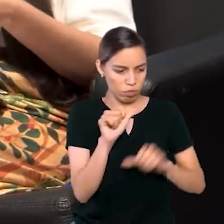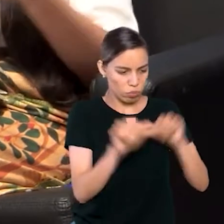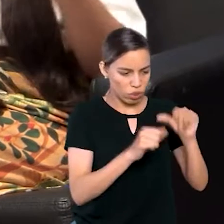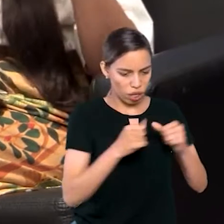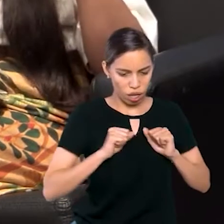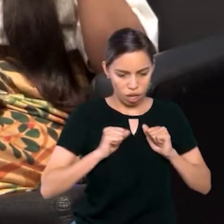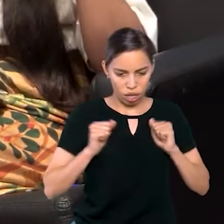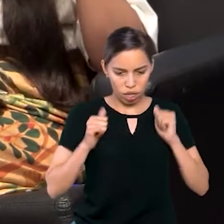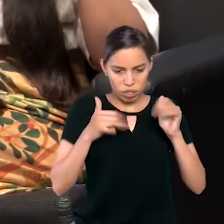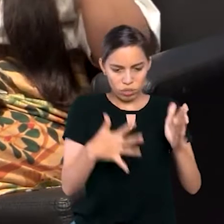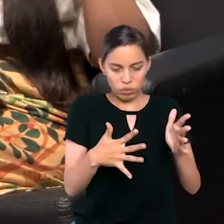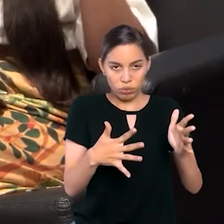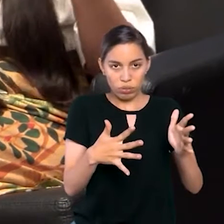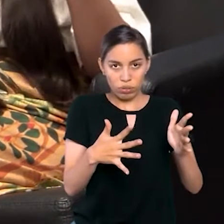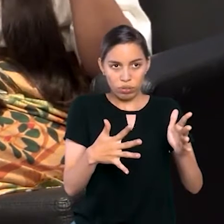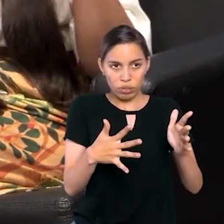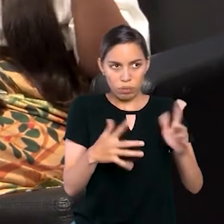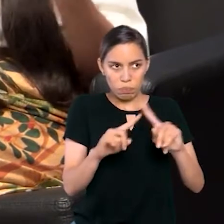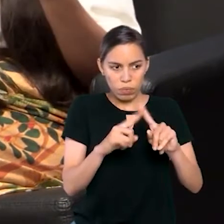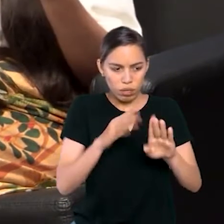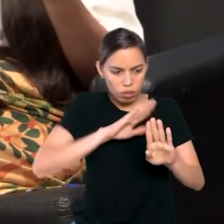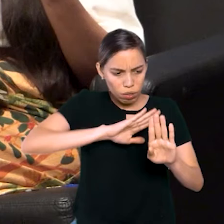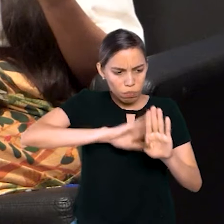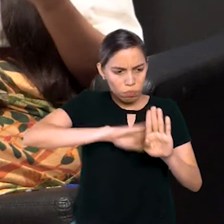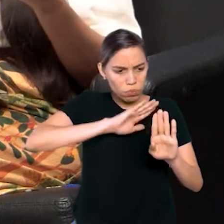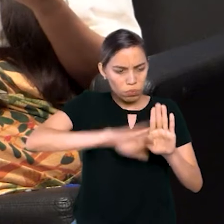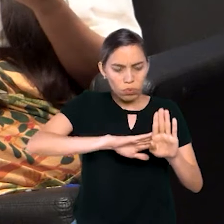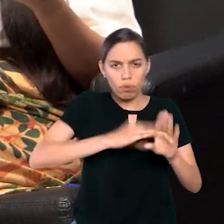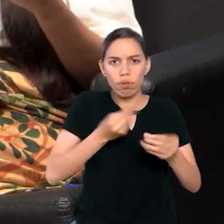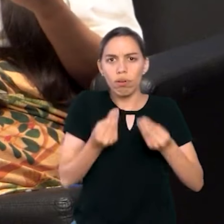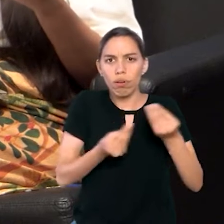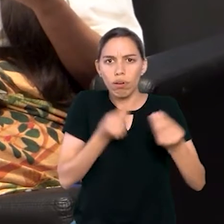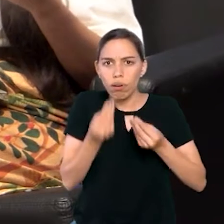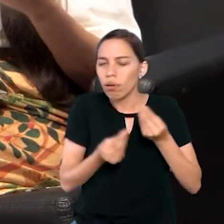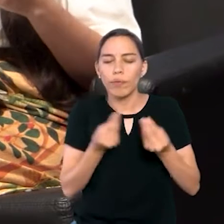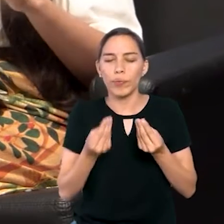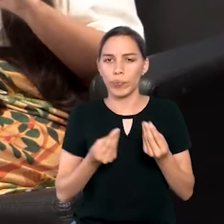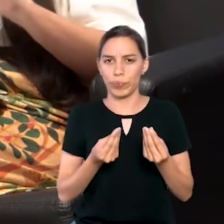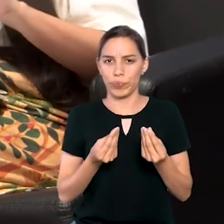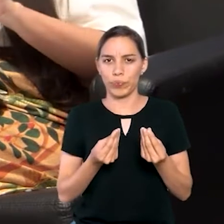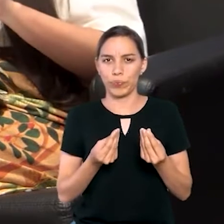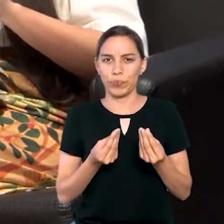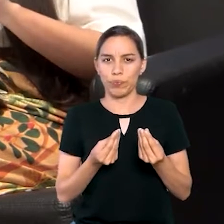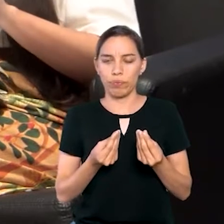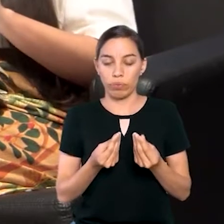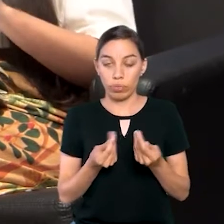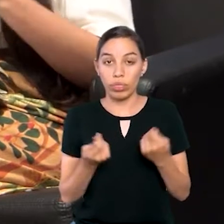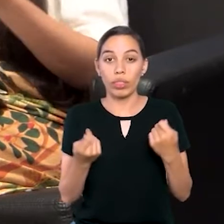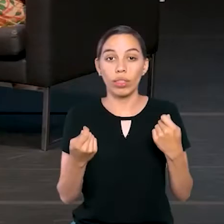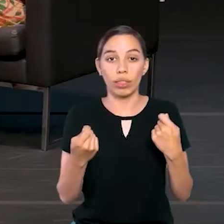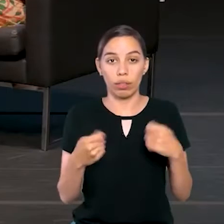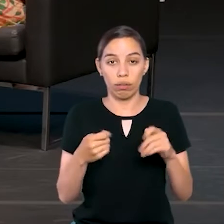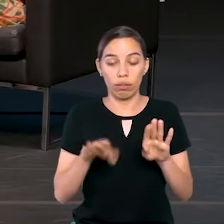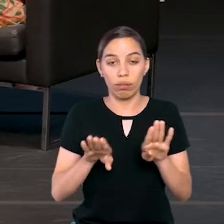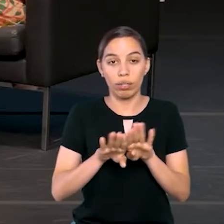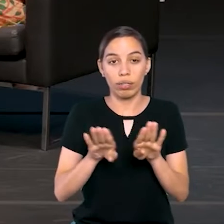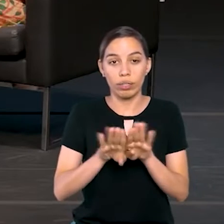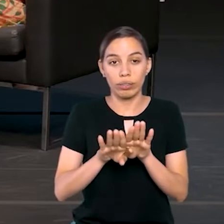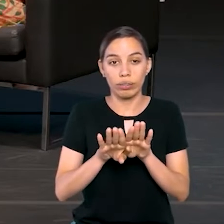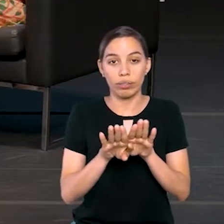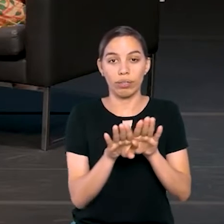pensa qual que é a ideologia que orienta o mundo colonial, né? Então, é também esse espelho,